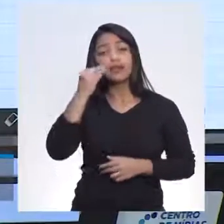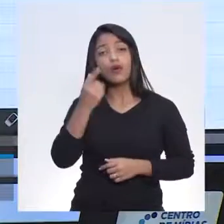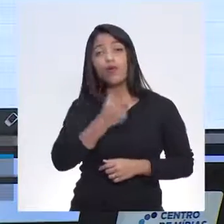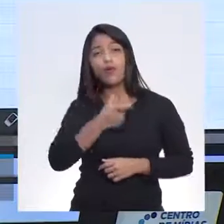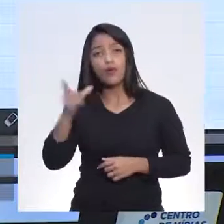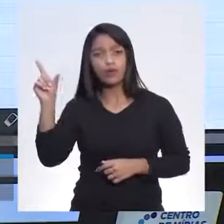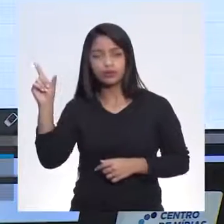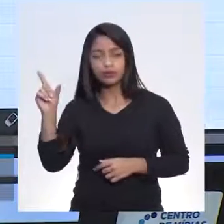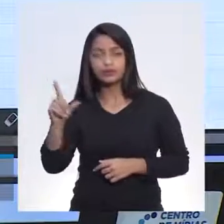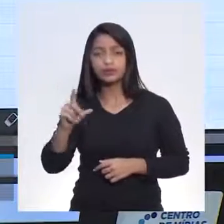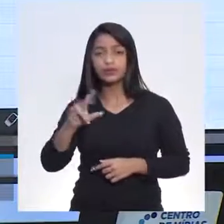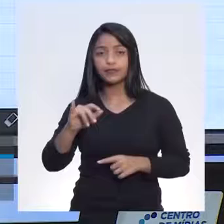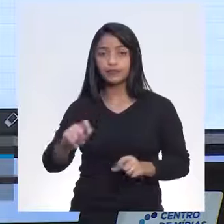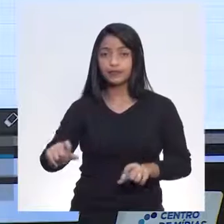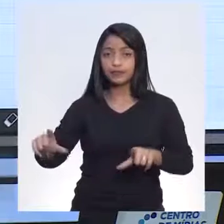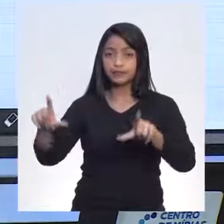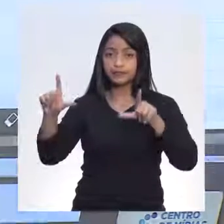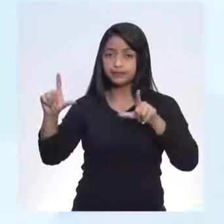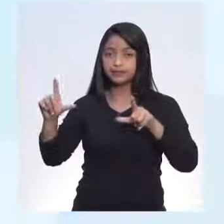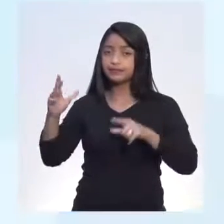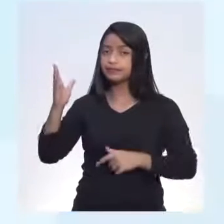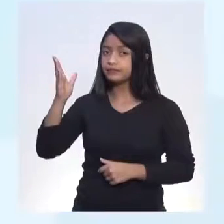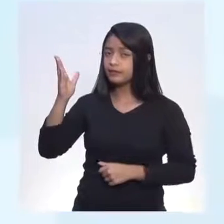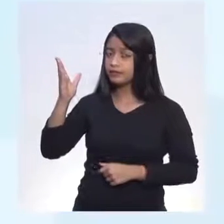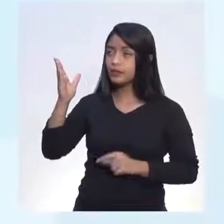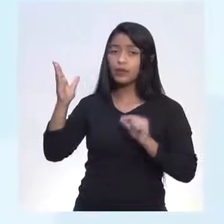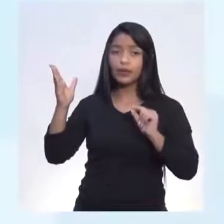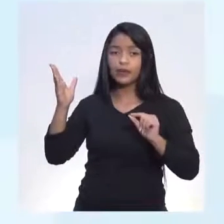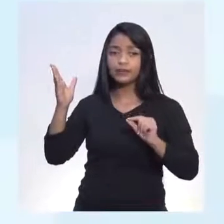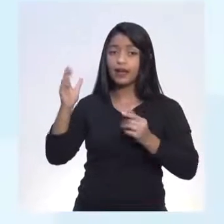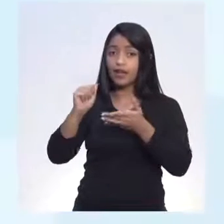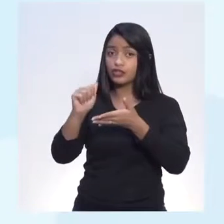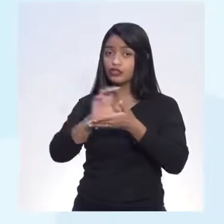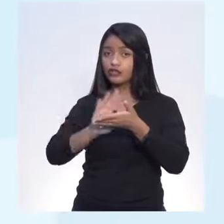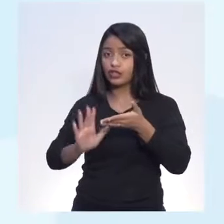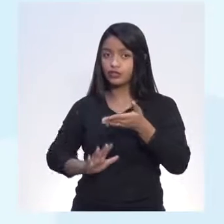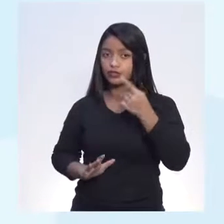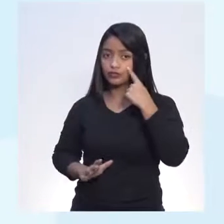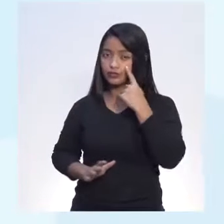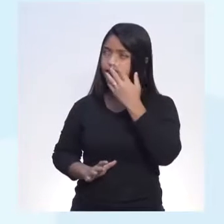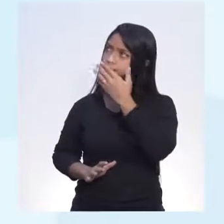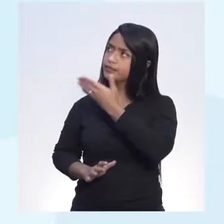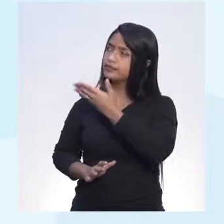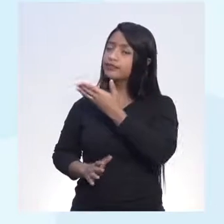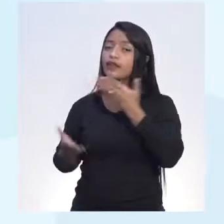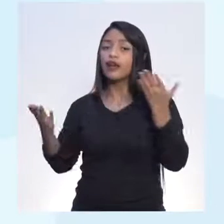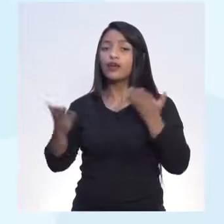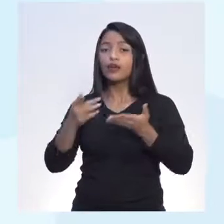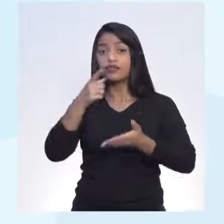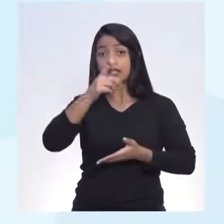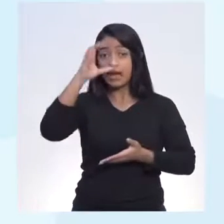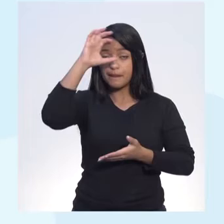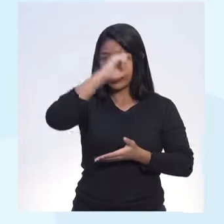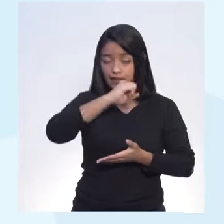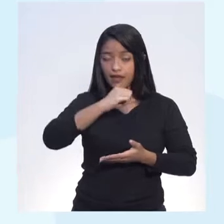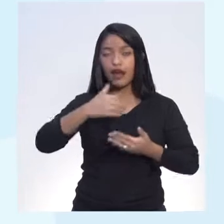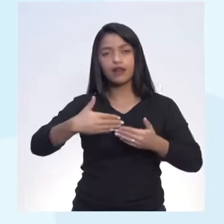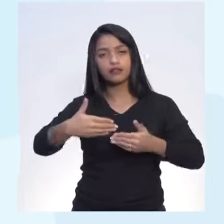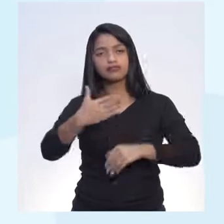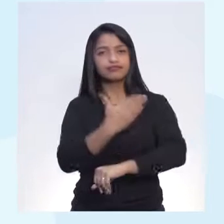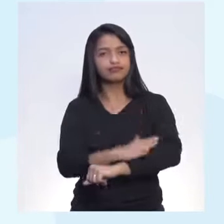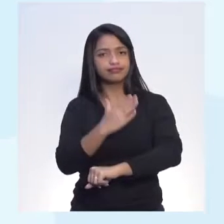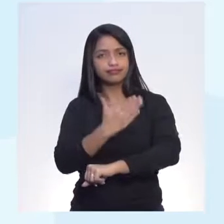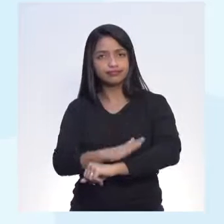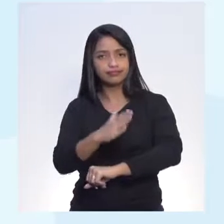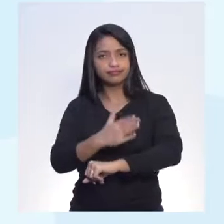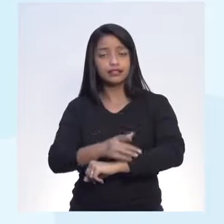Na telinha de vocês aí vai estar a atividade, que está assim, ó. Então, pratique o que você aprendeu e aí